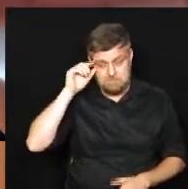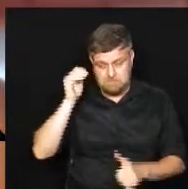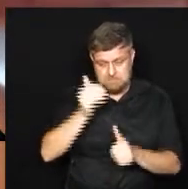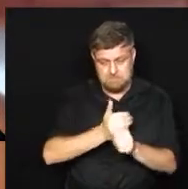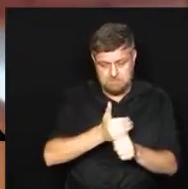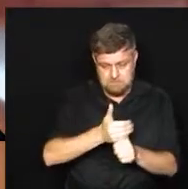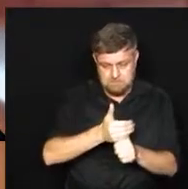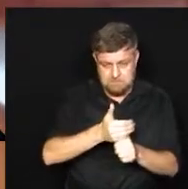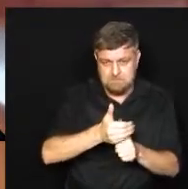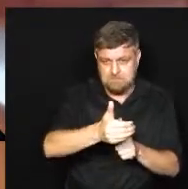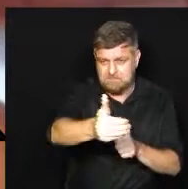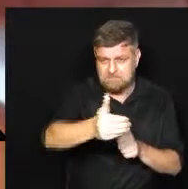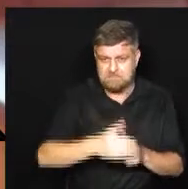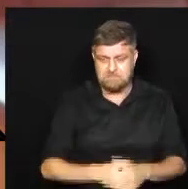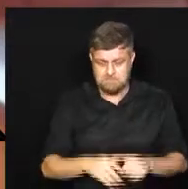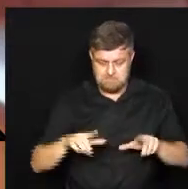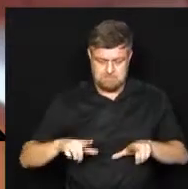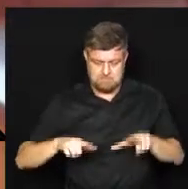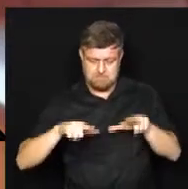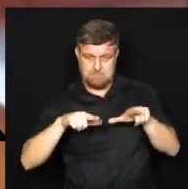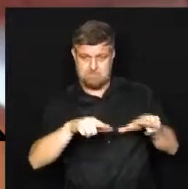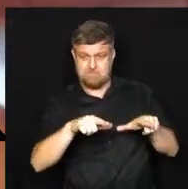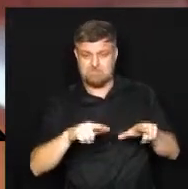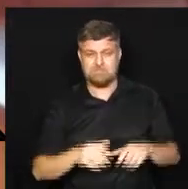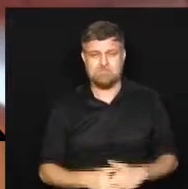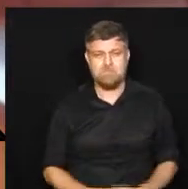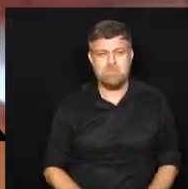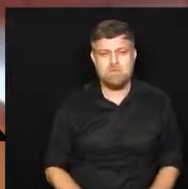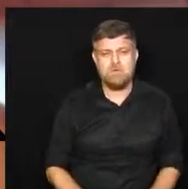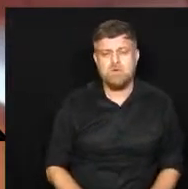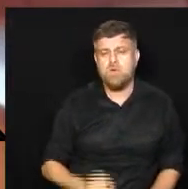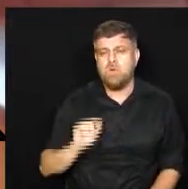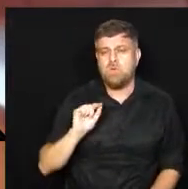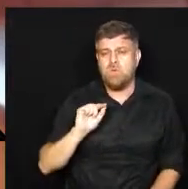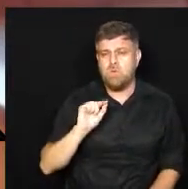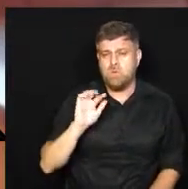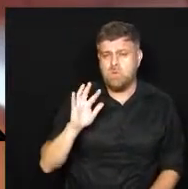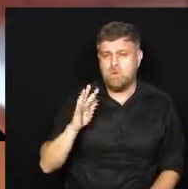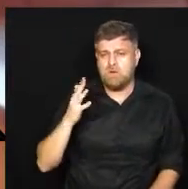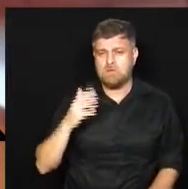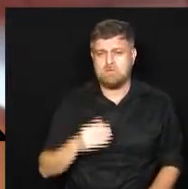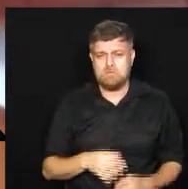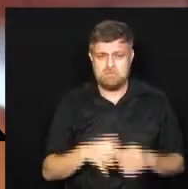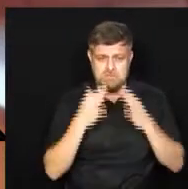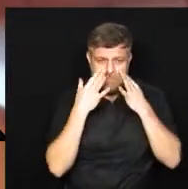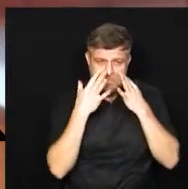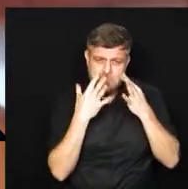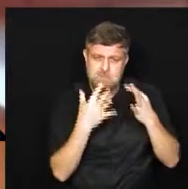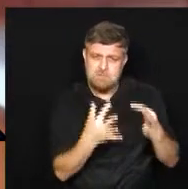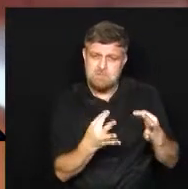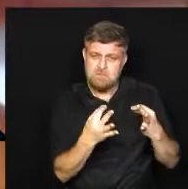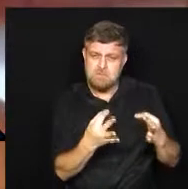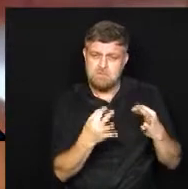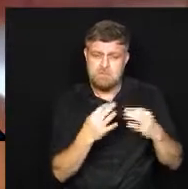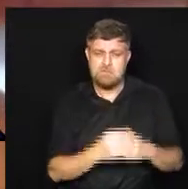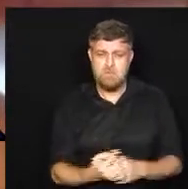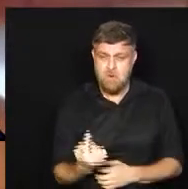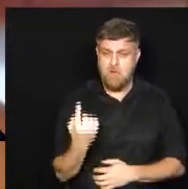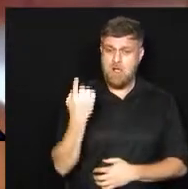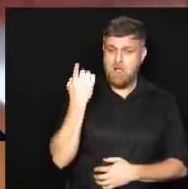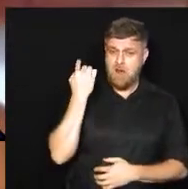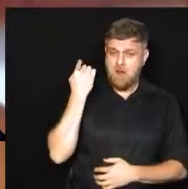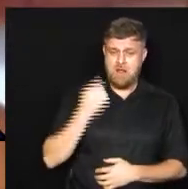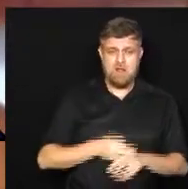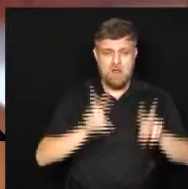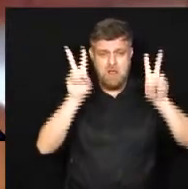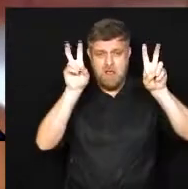então estava sendo empossado. Contudo, chamou muita atenção que naquela ocasião o tema